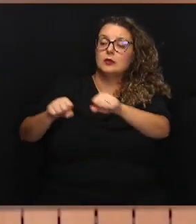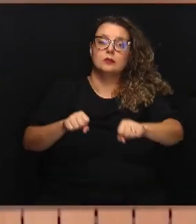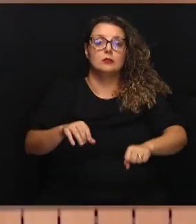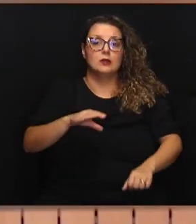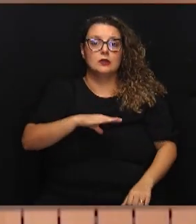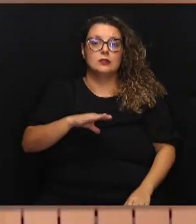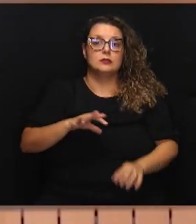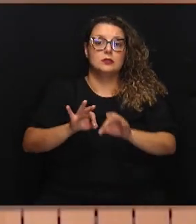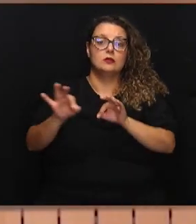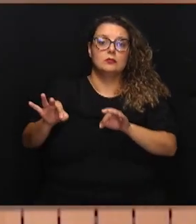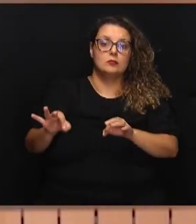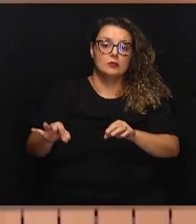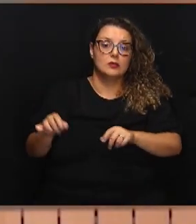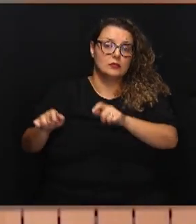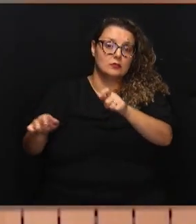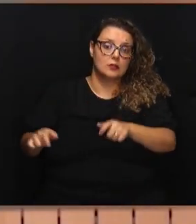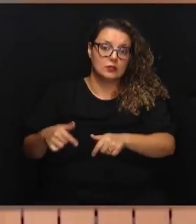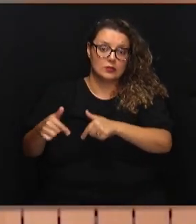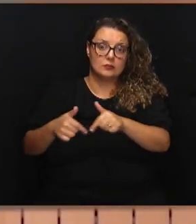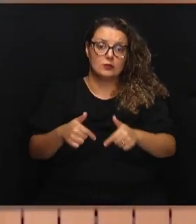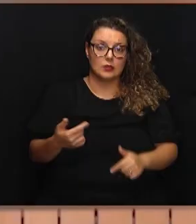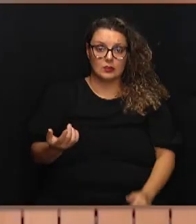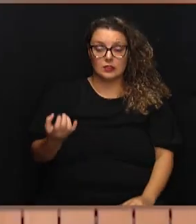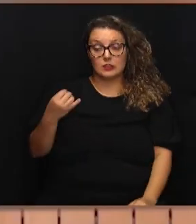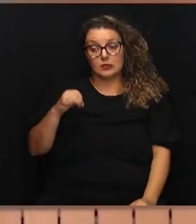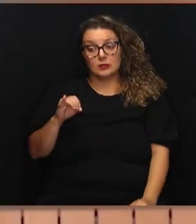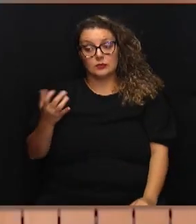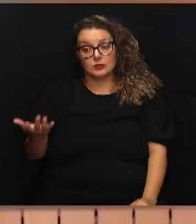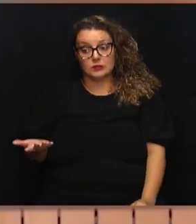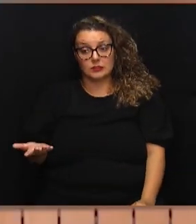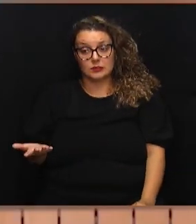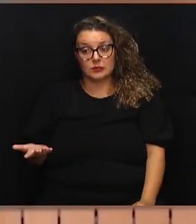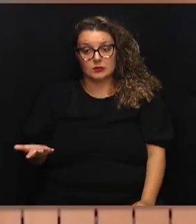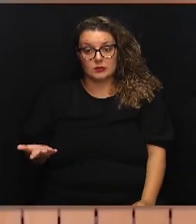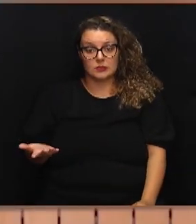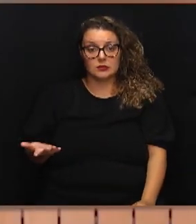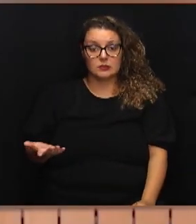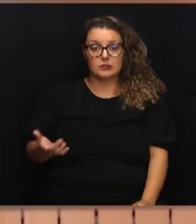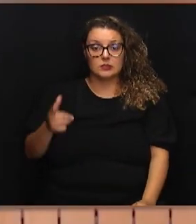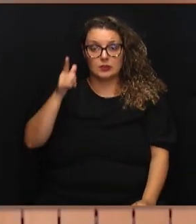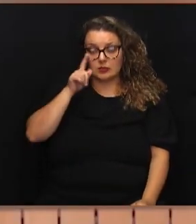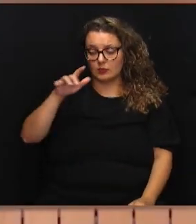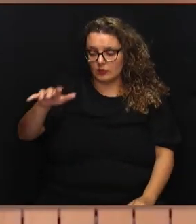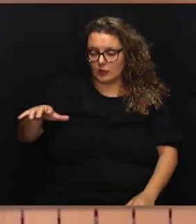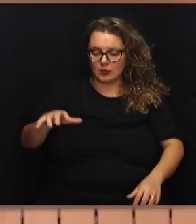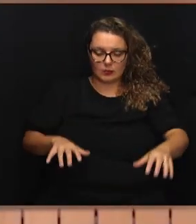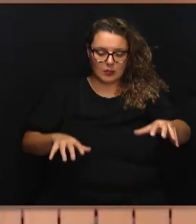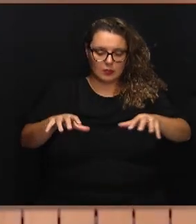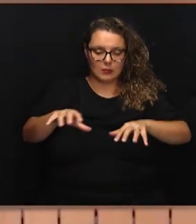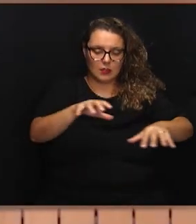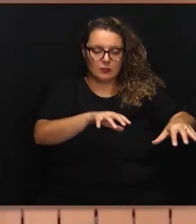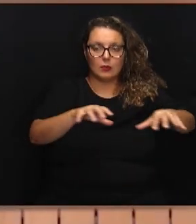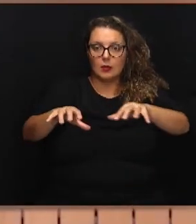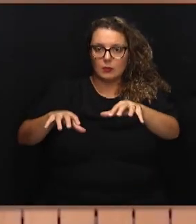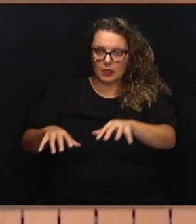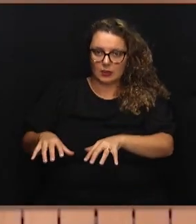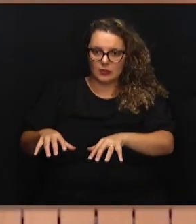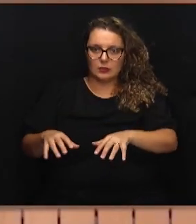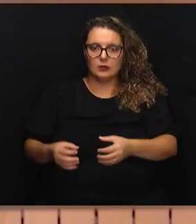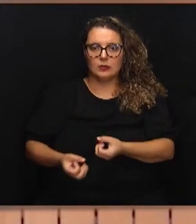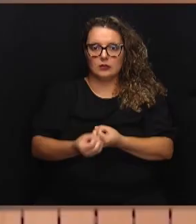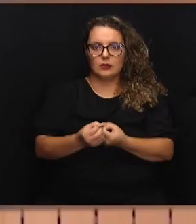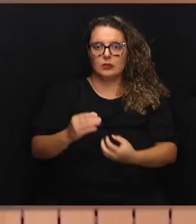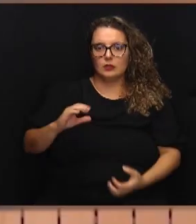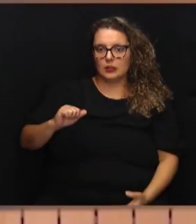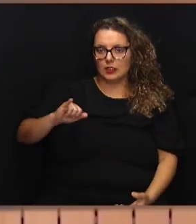mão de obra. Então, se a gente conseguir mapear isso dentro dos dados do